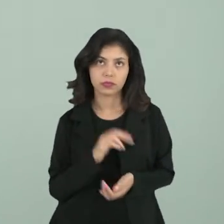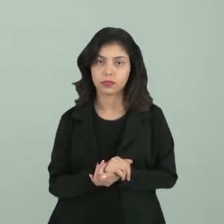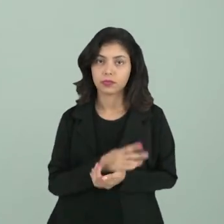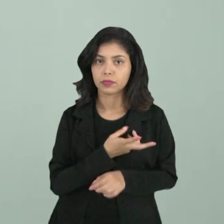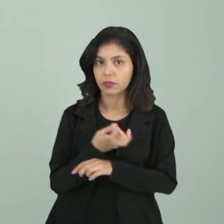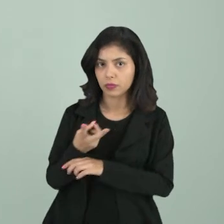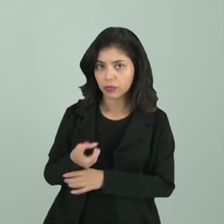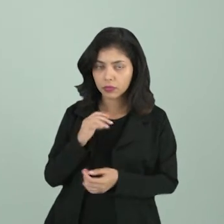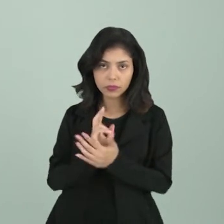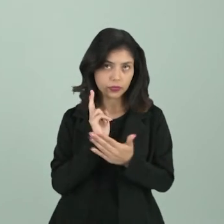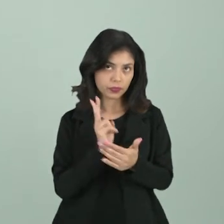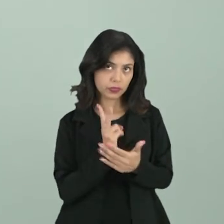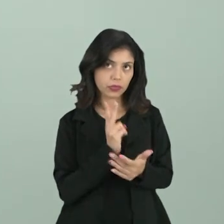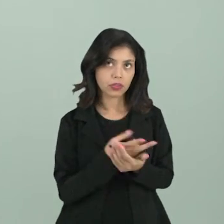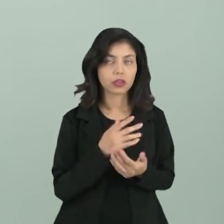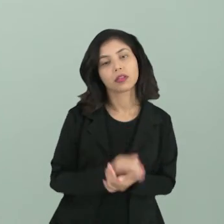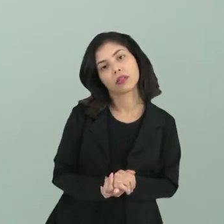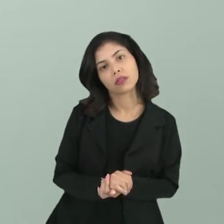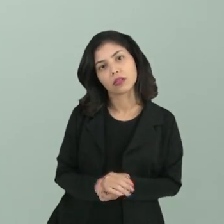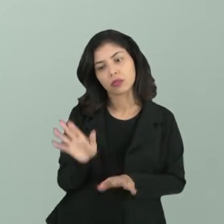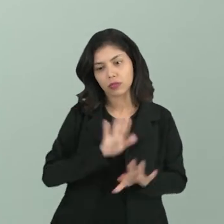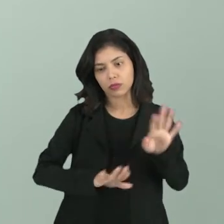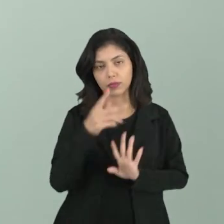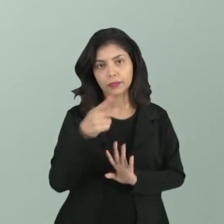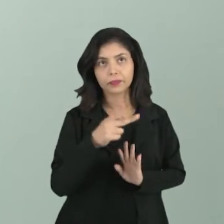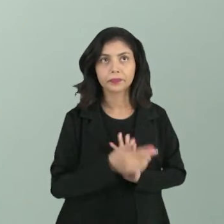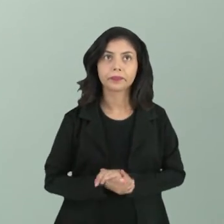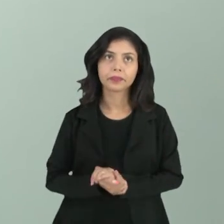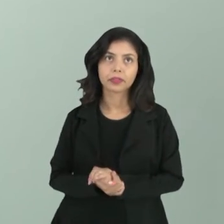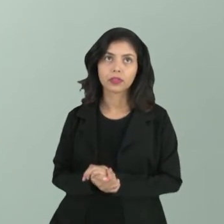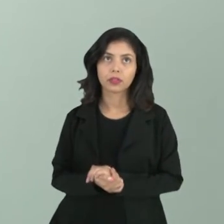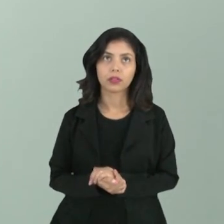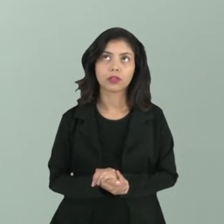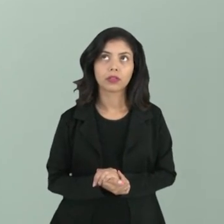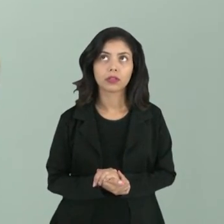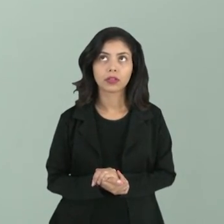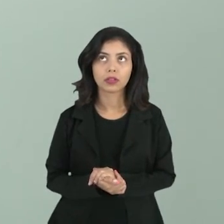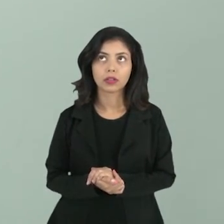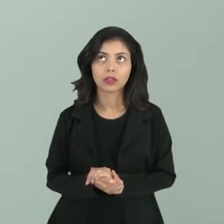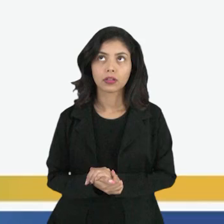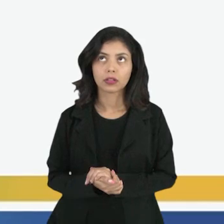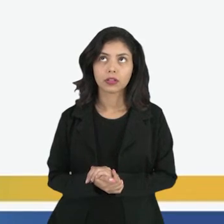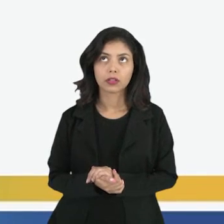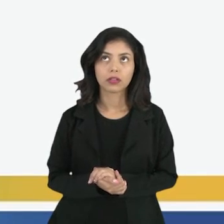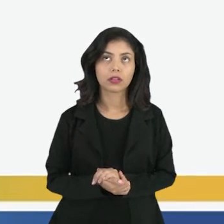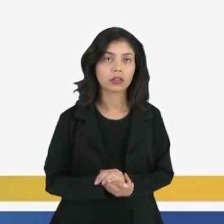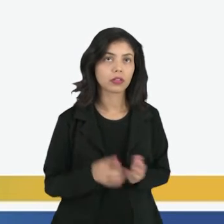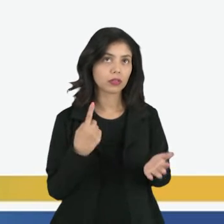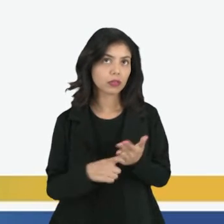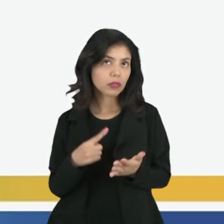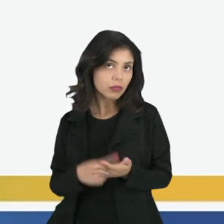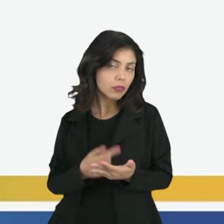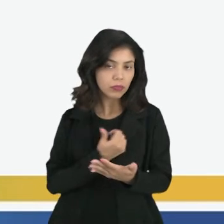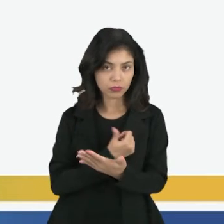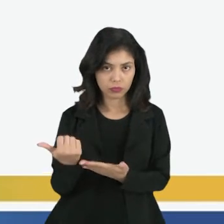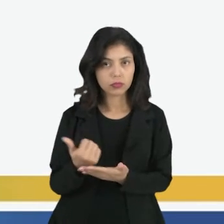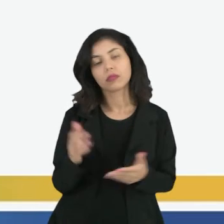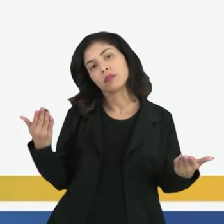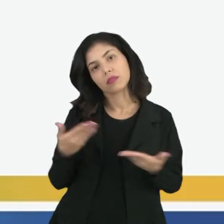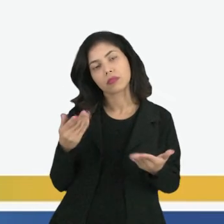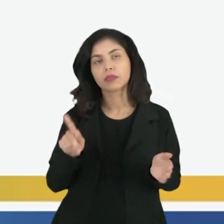uma ideia de intocabilidade da natureza e impede o seu aproveitamento econômico sob